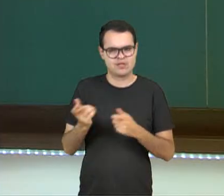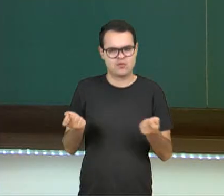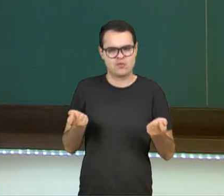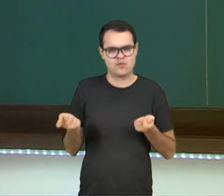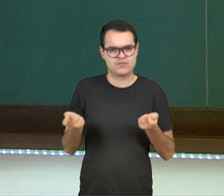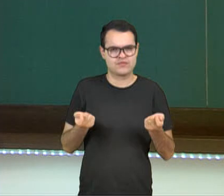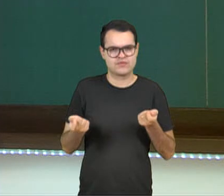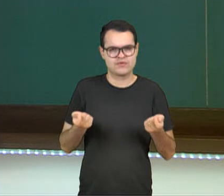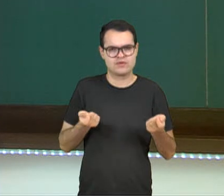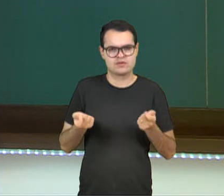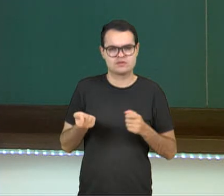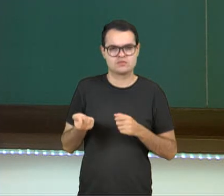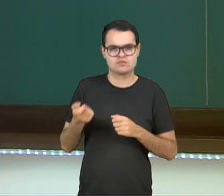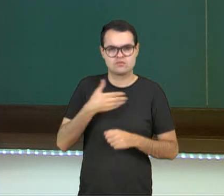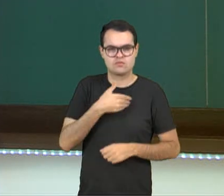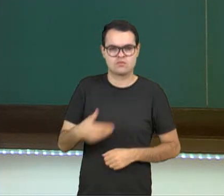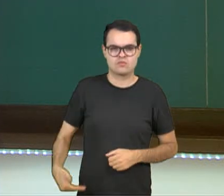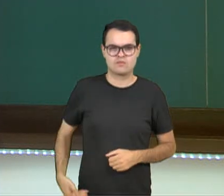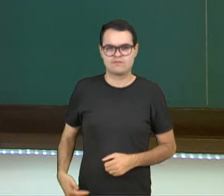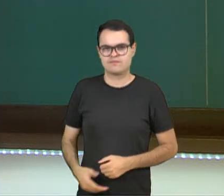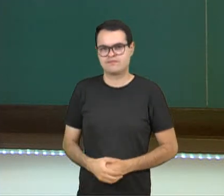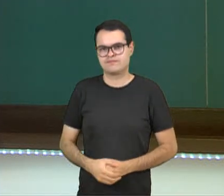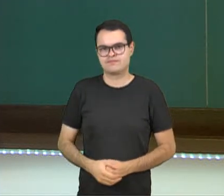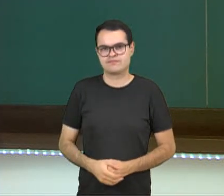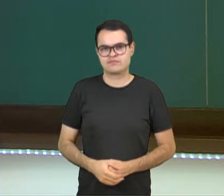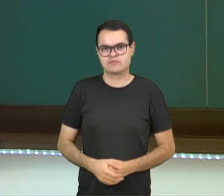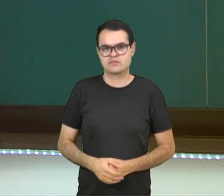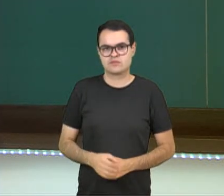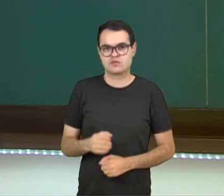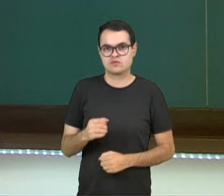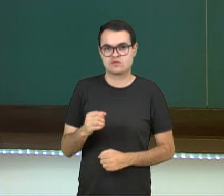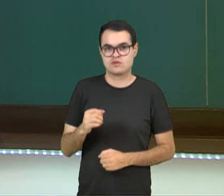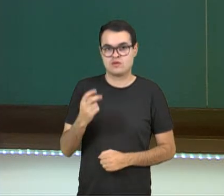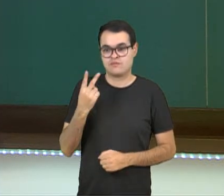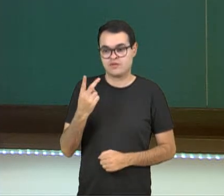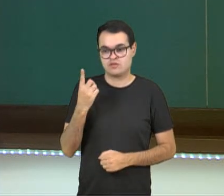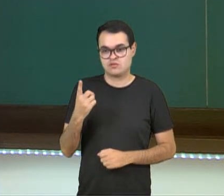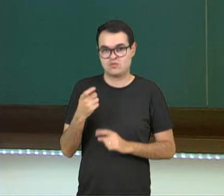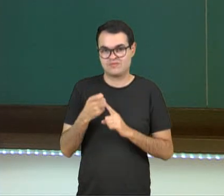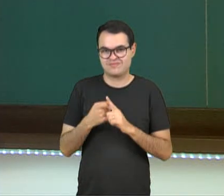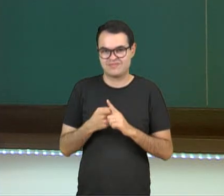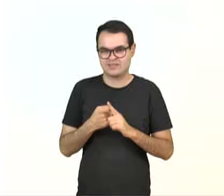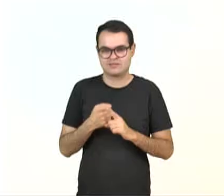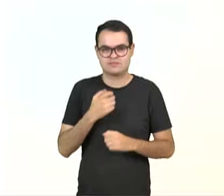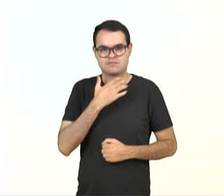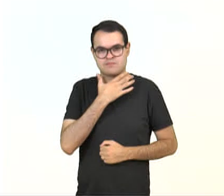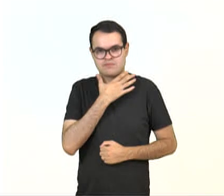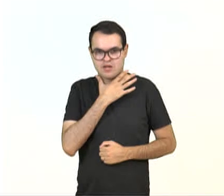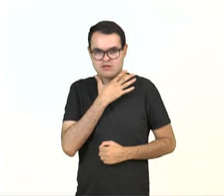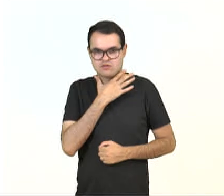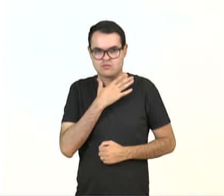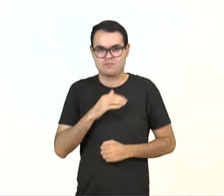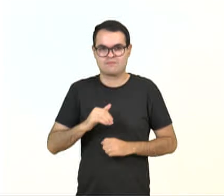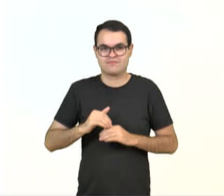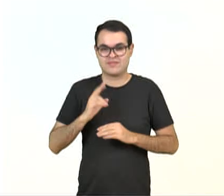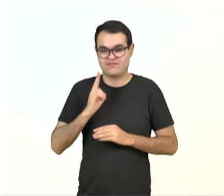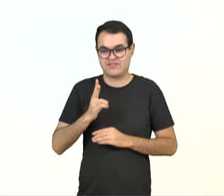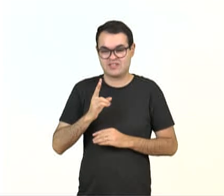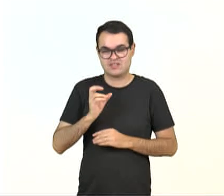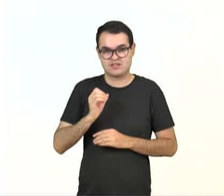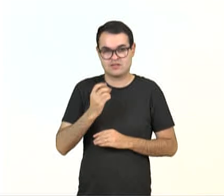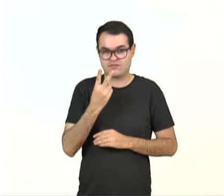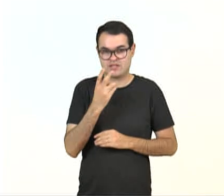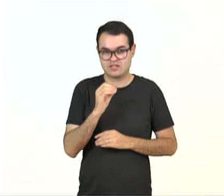do Estado. Em 21 de março, o que aconteceu? Mais de 20 mil sul-africanos